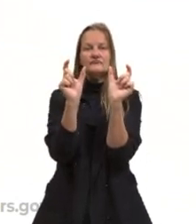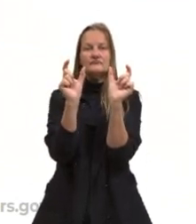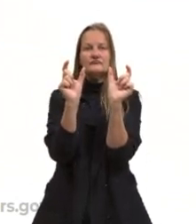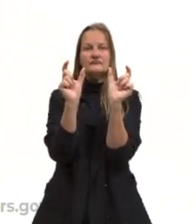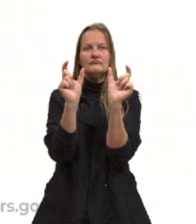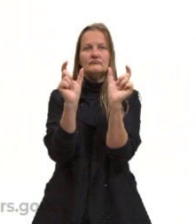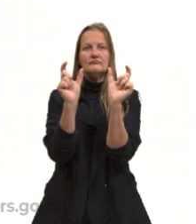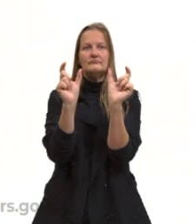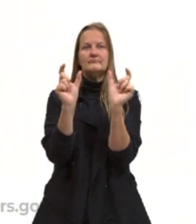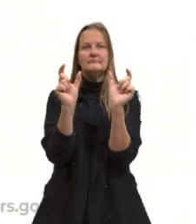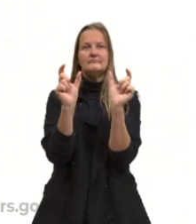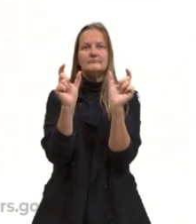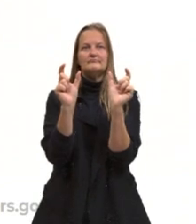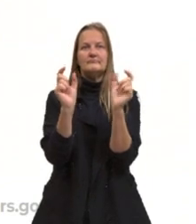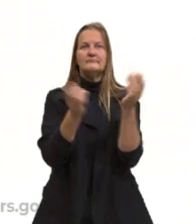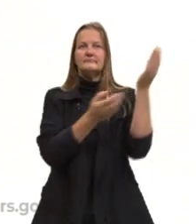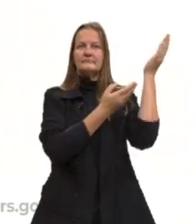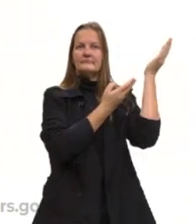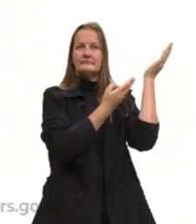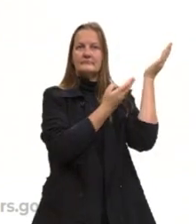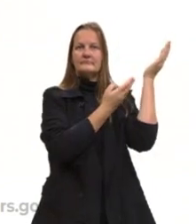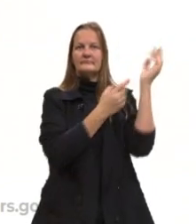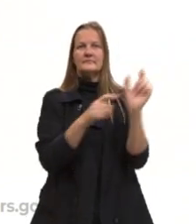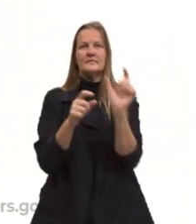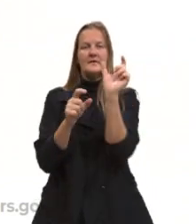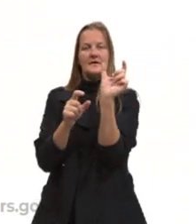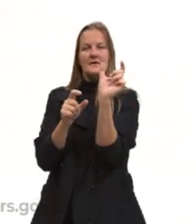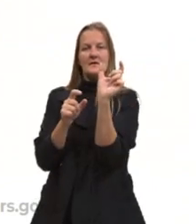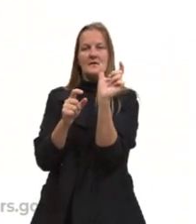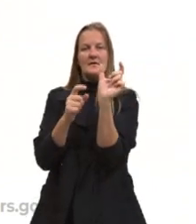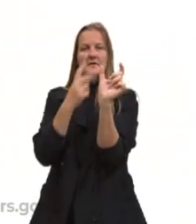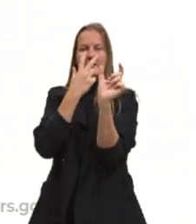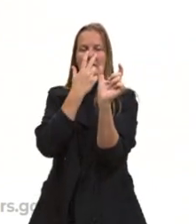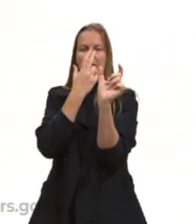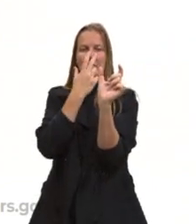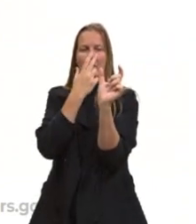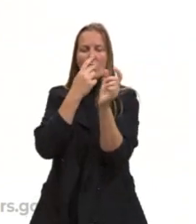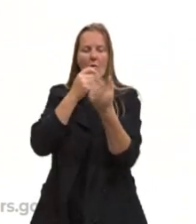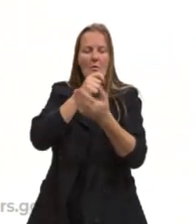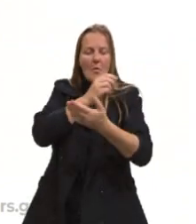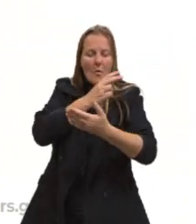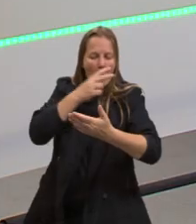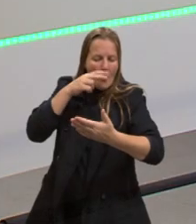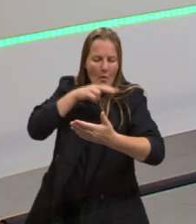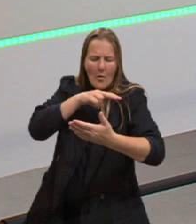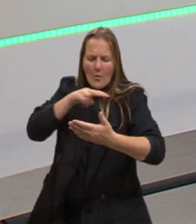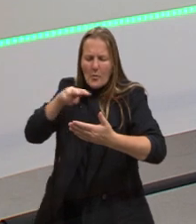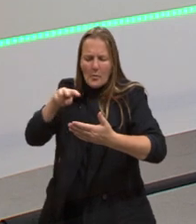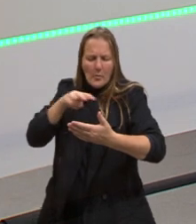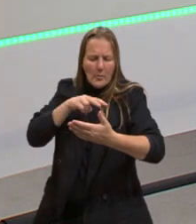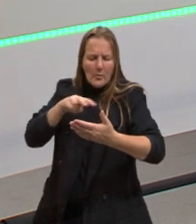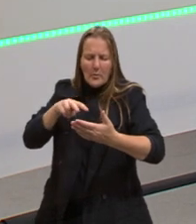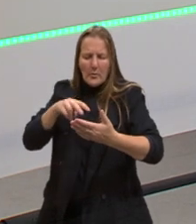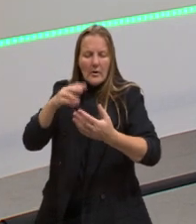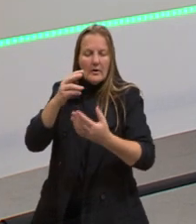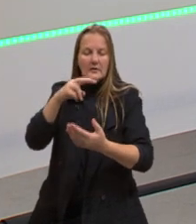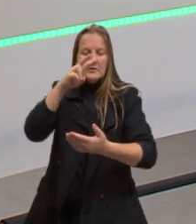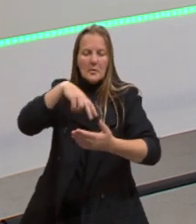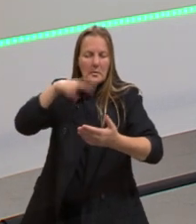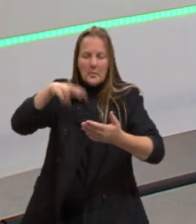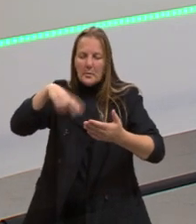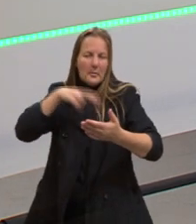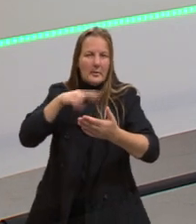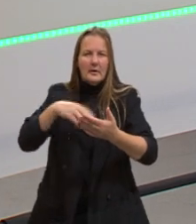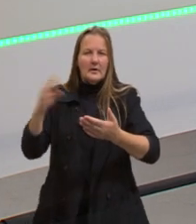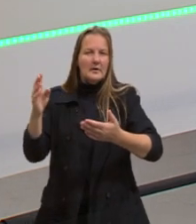eles querem skimming Ok é passar por sobre fazer uma análise superficial muito